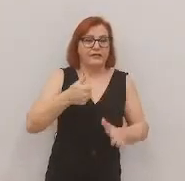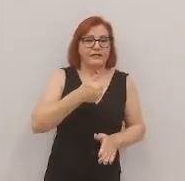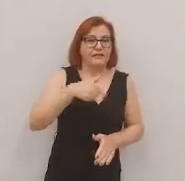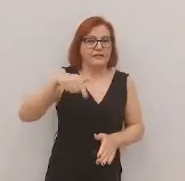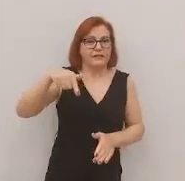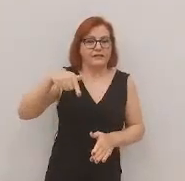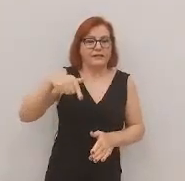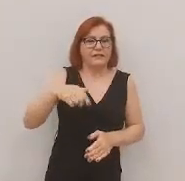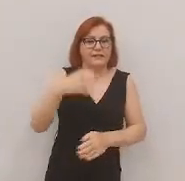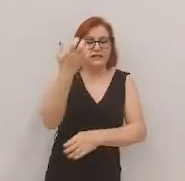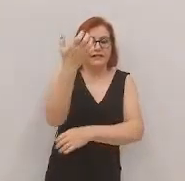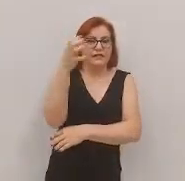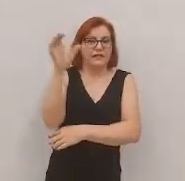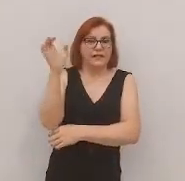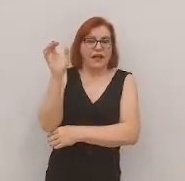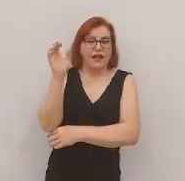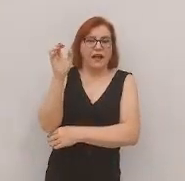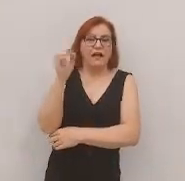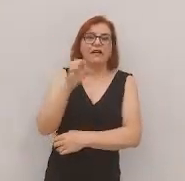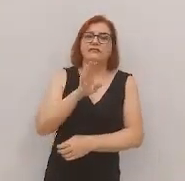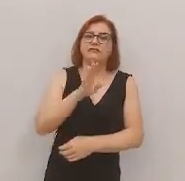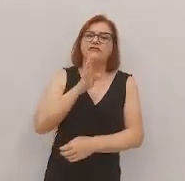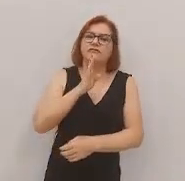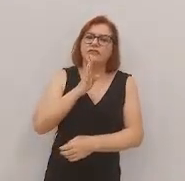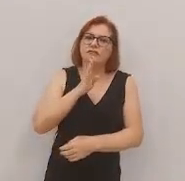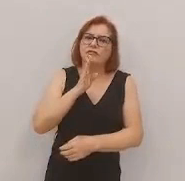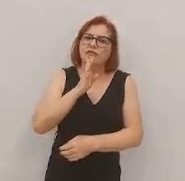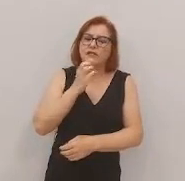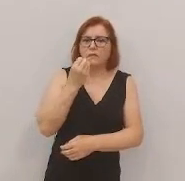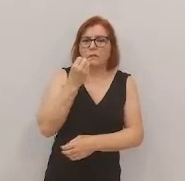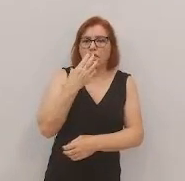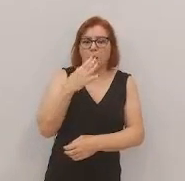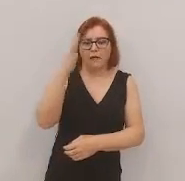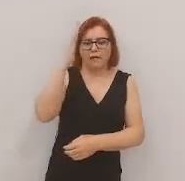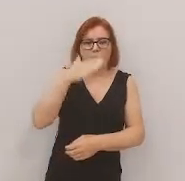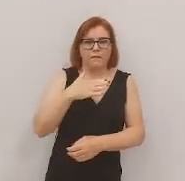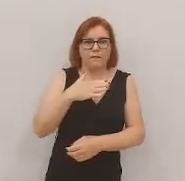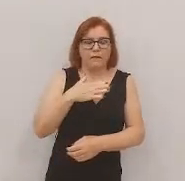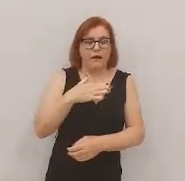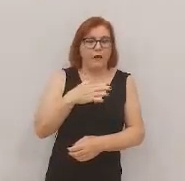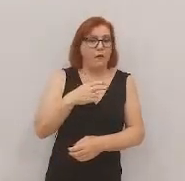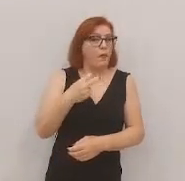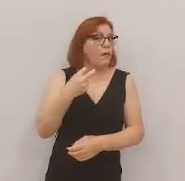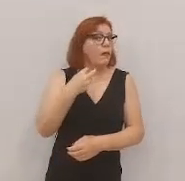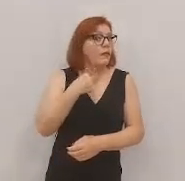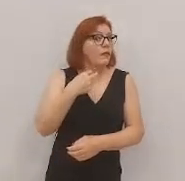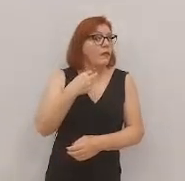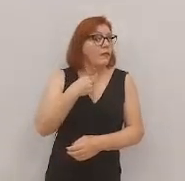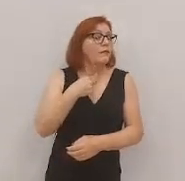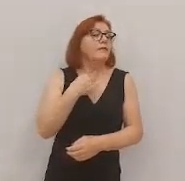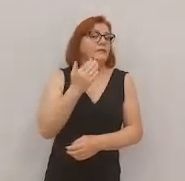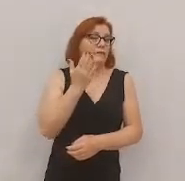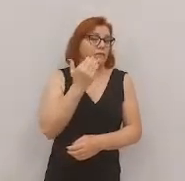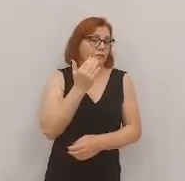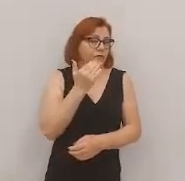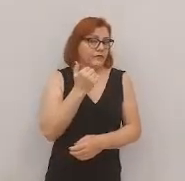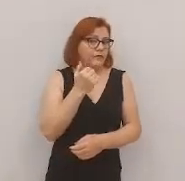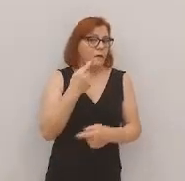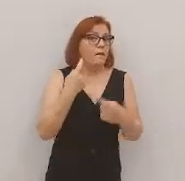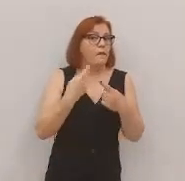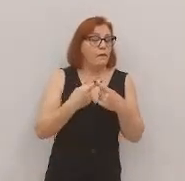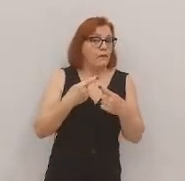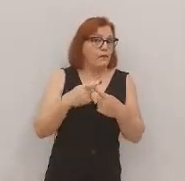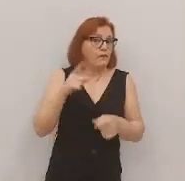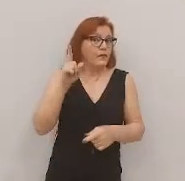mas da árvore do conhecimento do bem e do mal não comerás, porque no dia em que